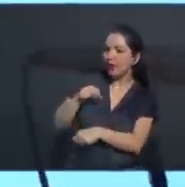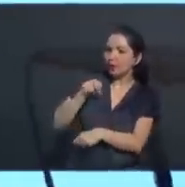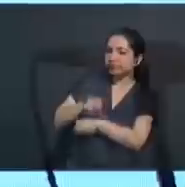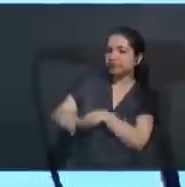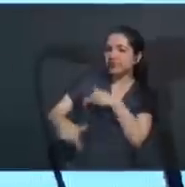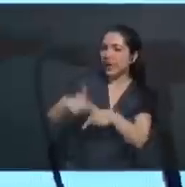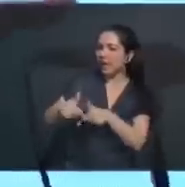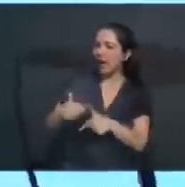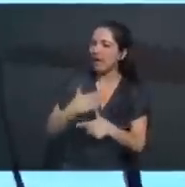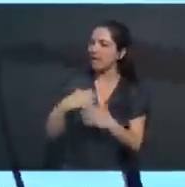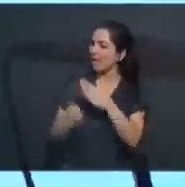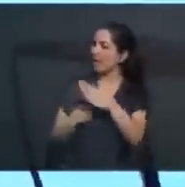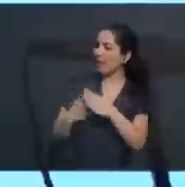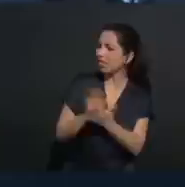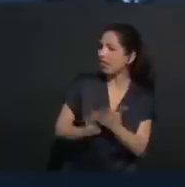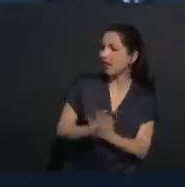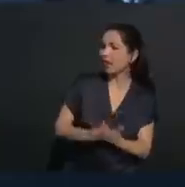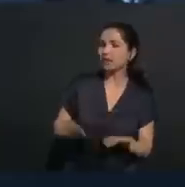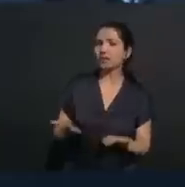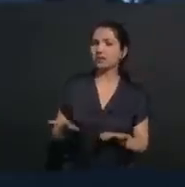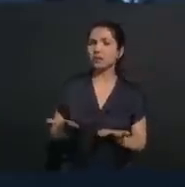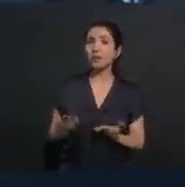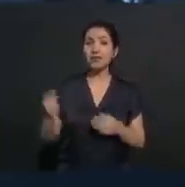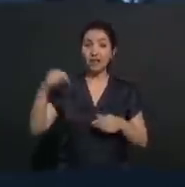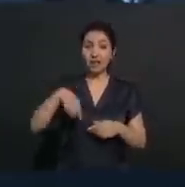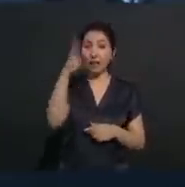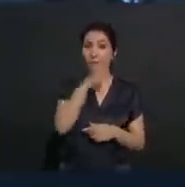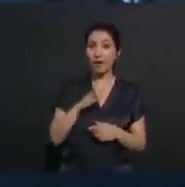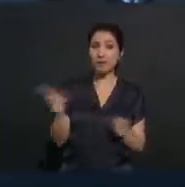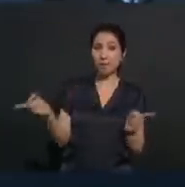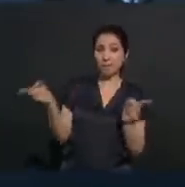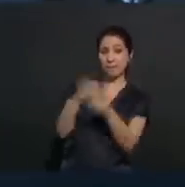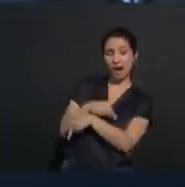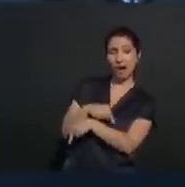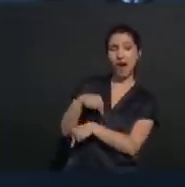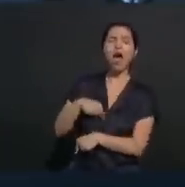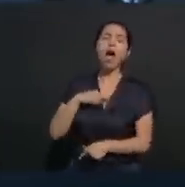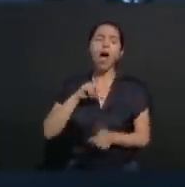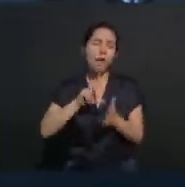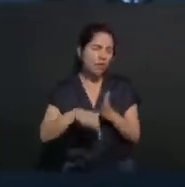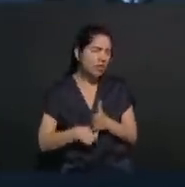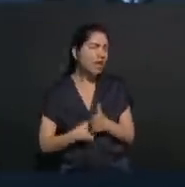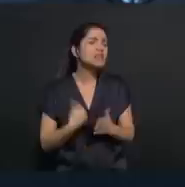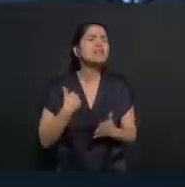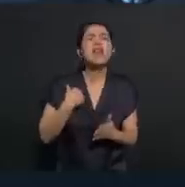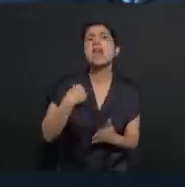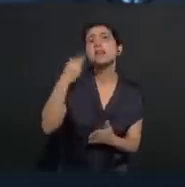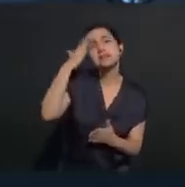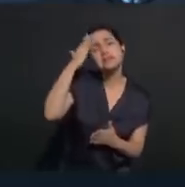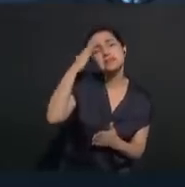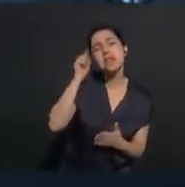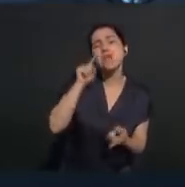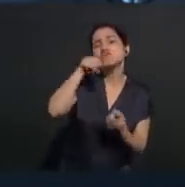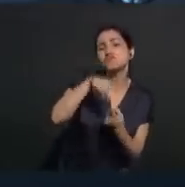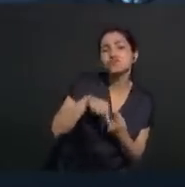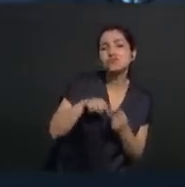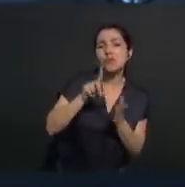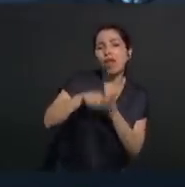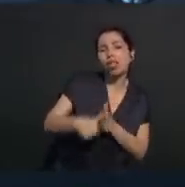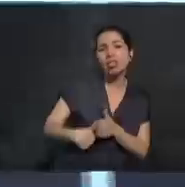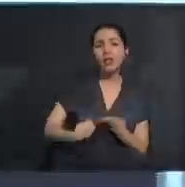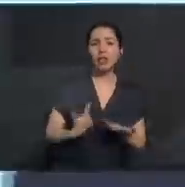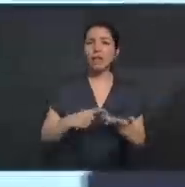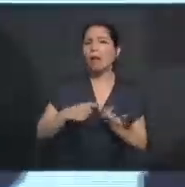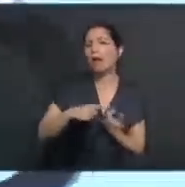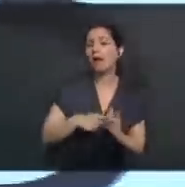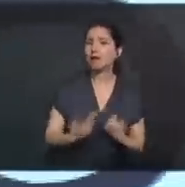Nós brasileiros relativizamos tudo. Não, eu atrasei, eu sei os motivos pelo qual eu atrasei. Eu prometi, mas eu não cumpri, mas eu sei os motivos pelo qual eu não...